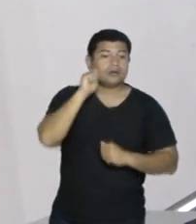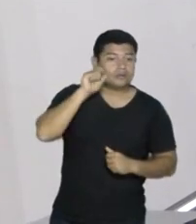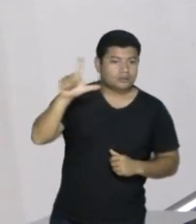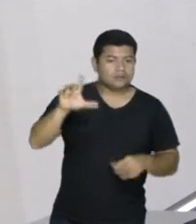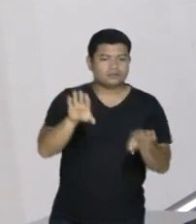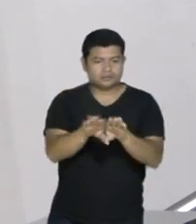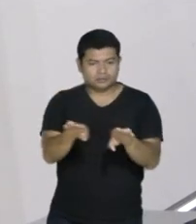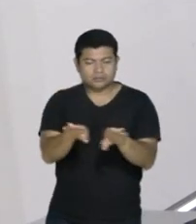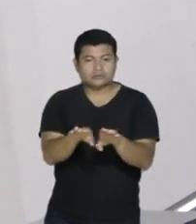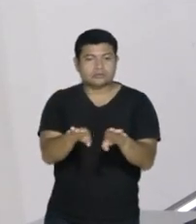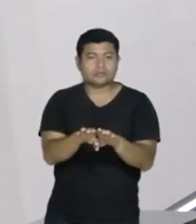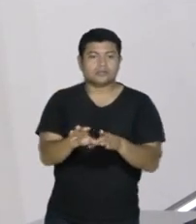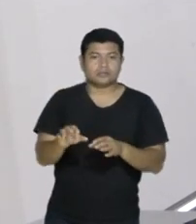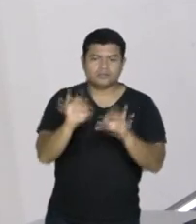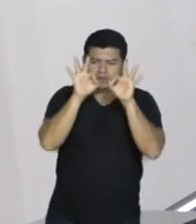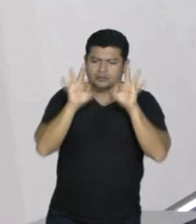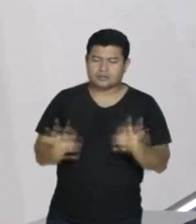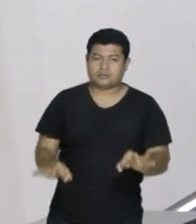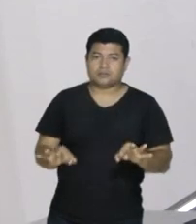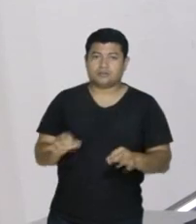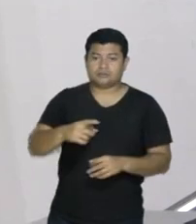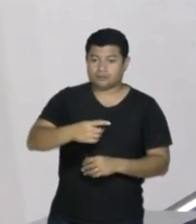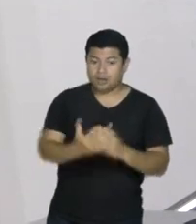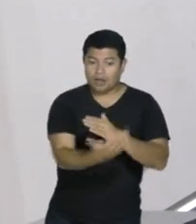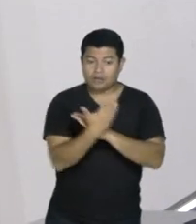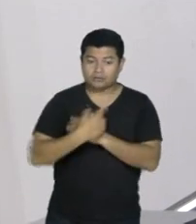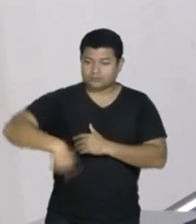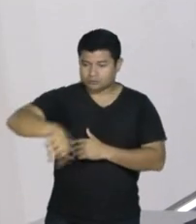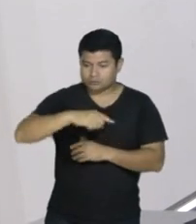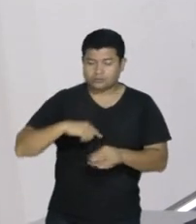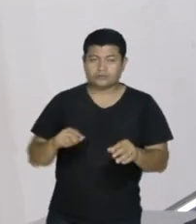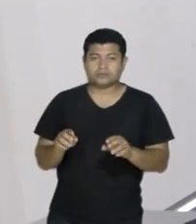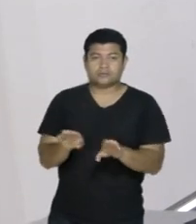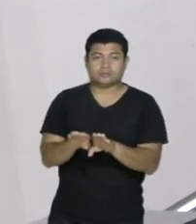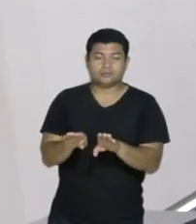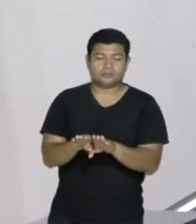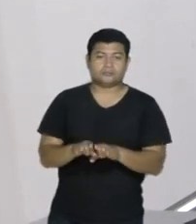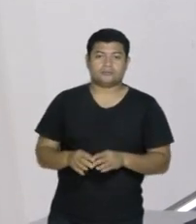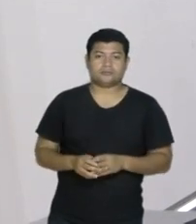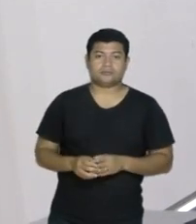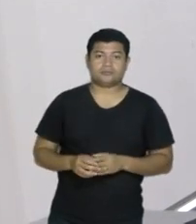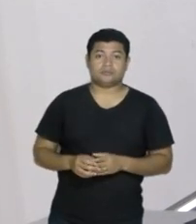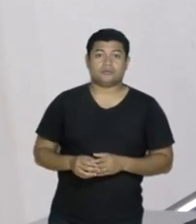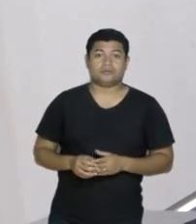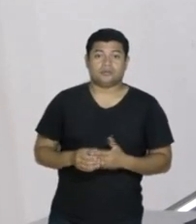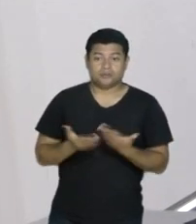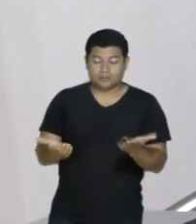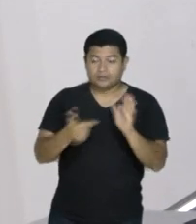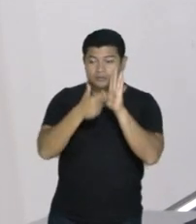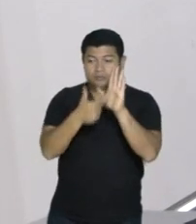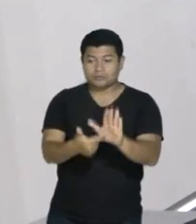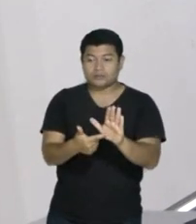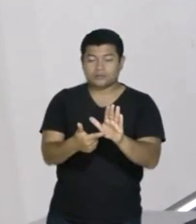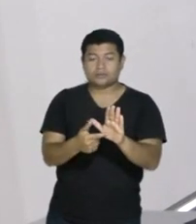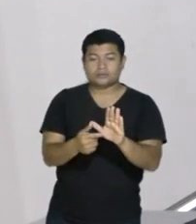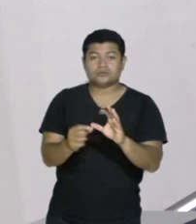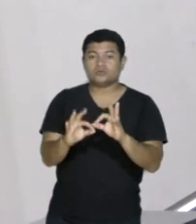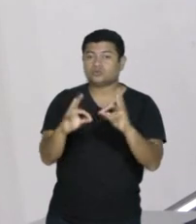passaram por aquela ponte tenho certeza de que vão nos ajudar nesse planeta então diante do que foi apresentado